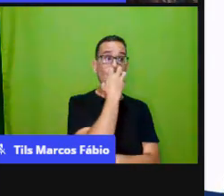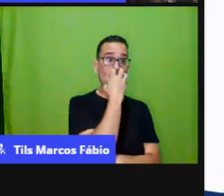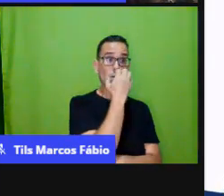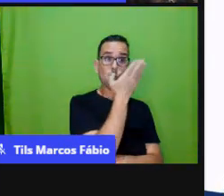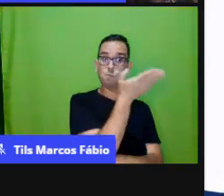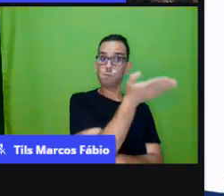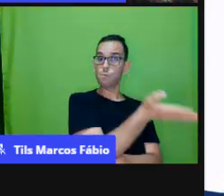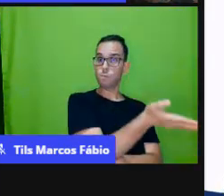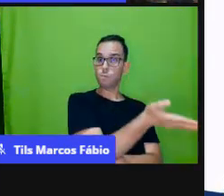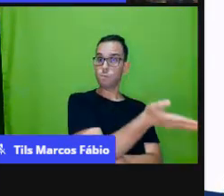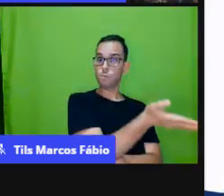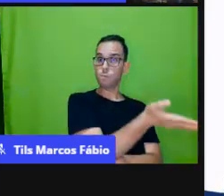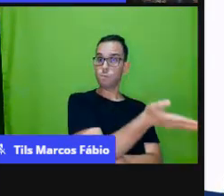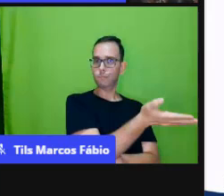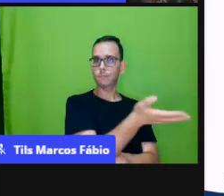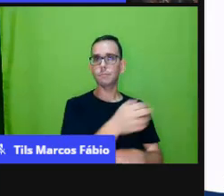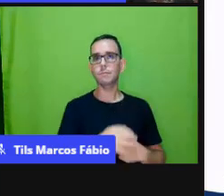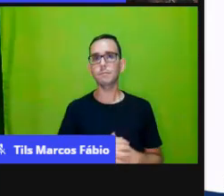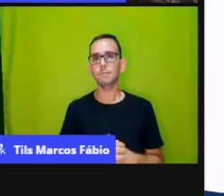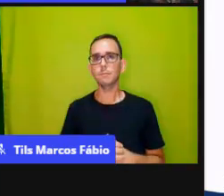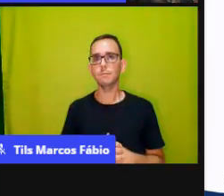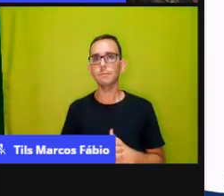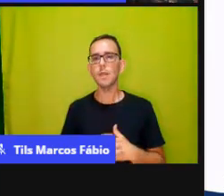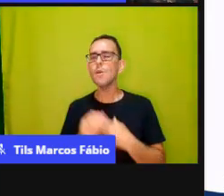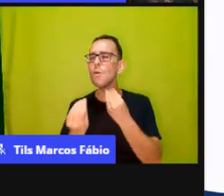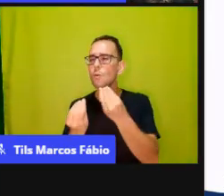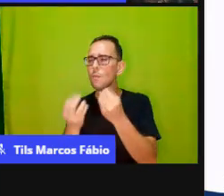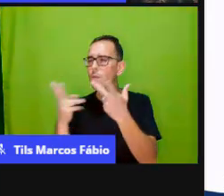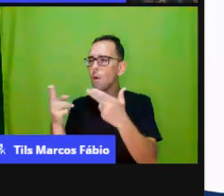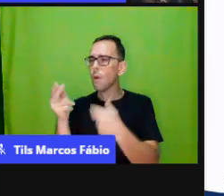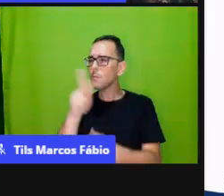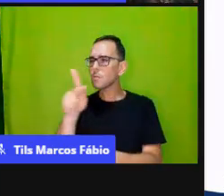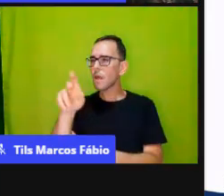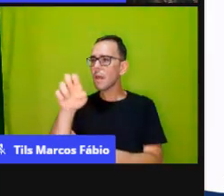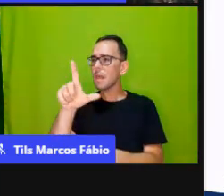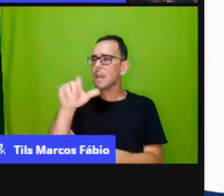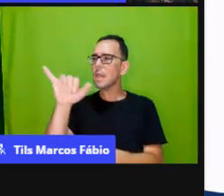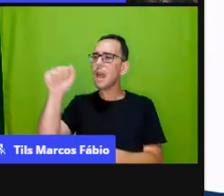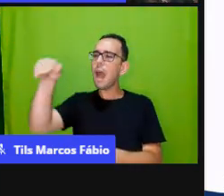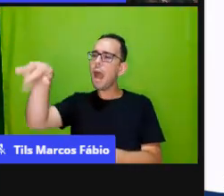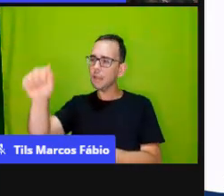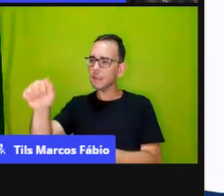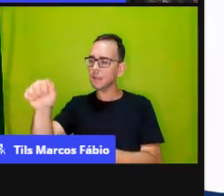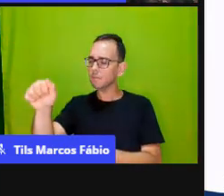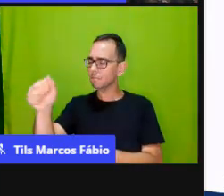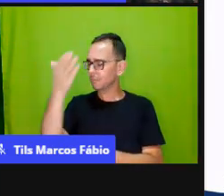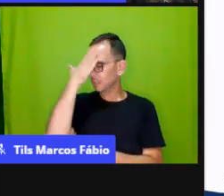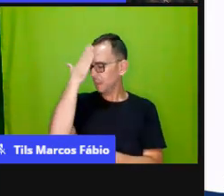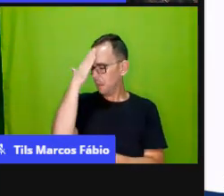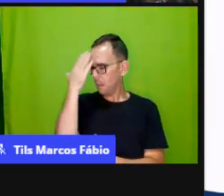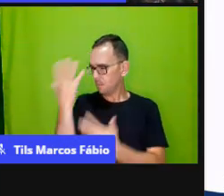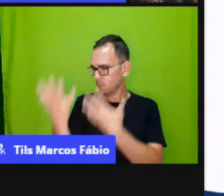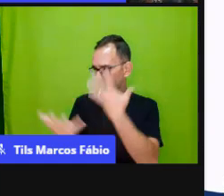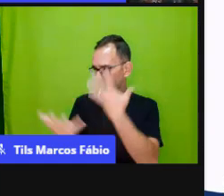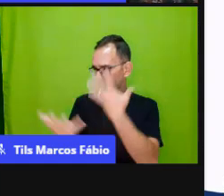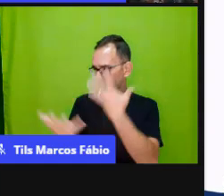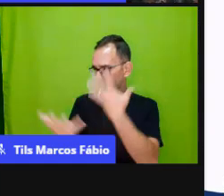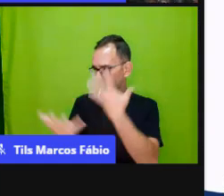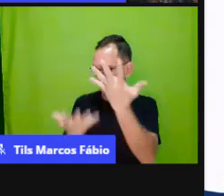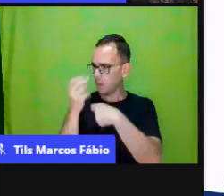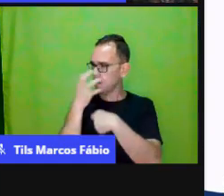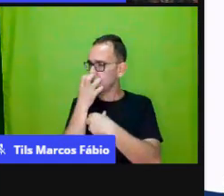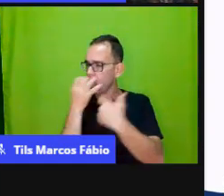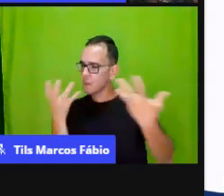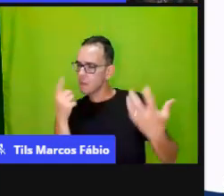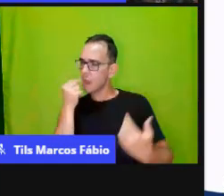cão de porte grande. Como a professora Eliana disse, para a gente pensar em bem-estar de um determinado animal, pode ser um gato,